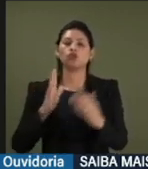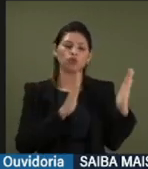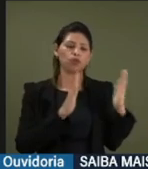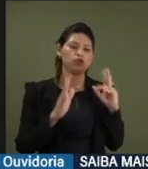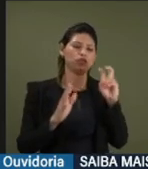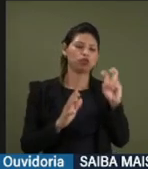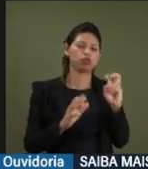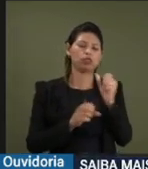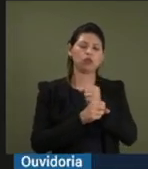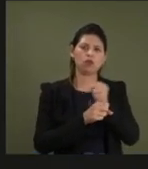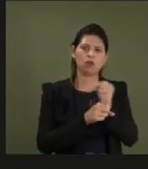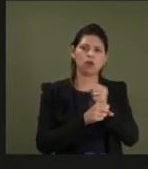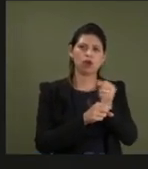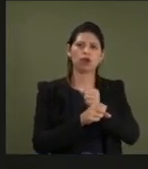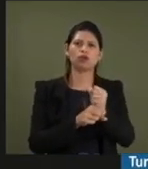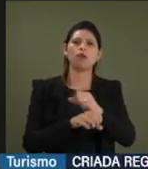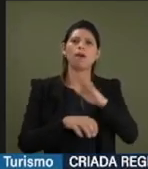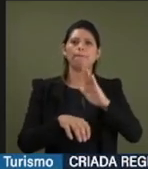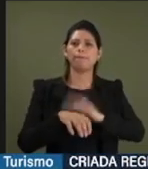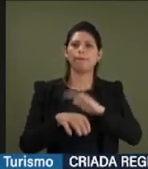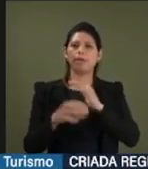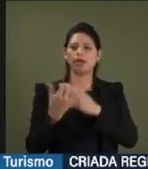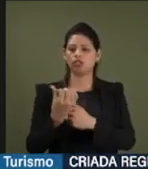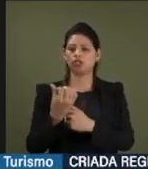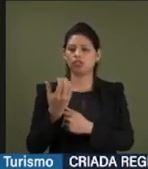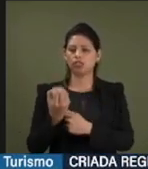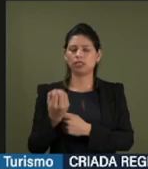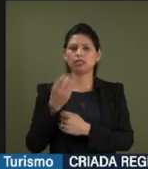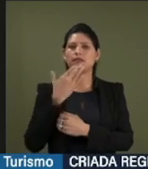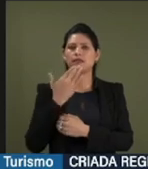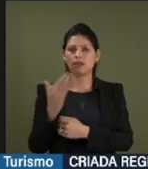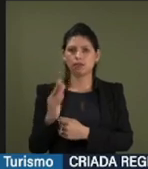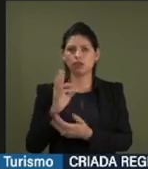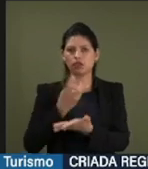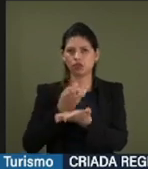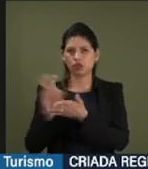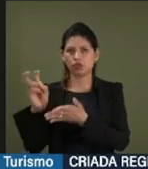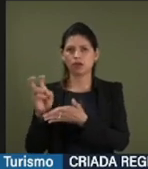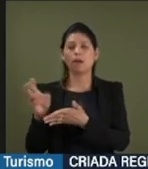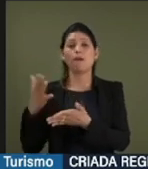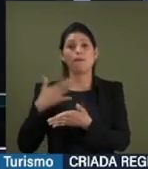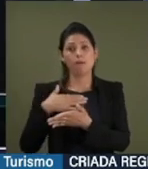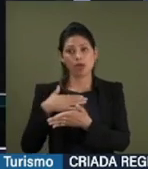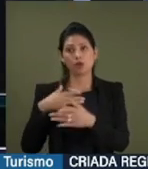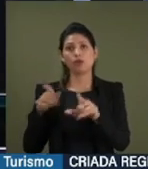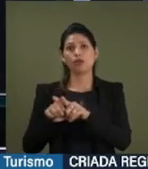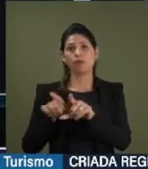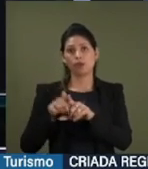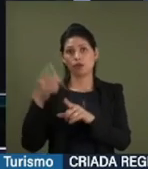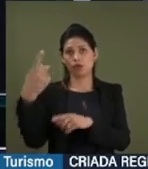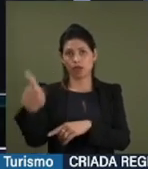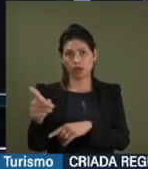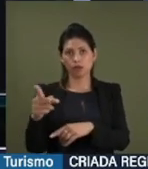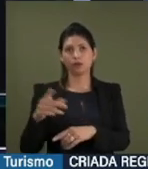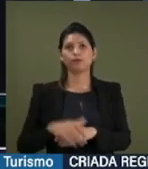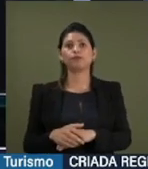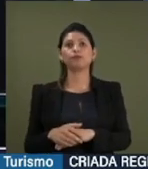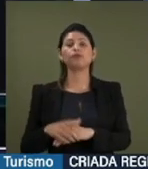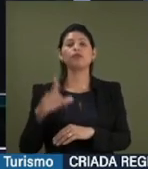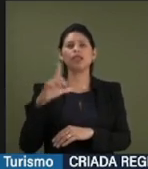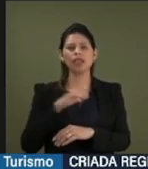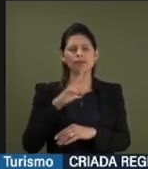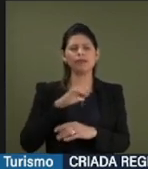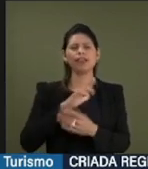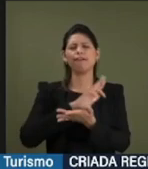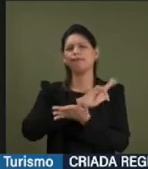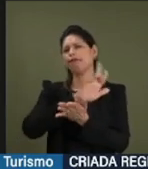foram mais de 60 pedidos, senador Estives, inclusive alguns deles, meu e o do senhor. Existem muitos